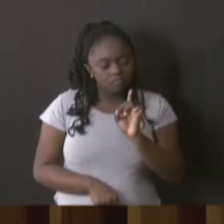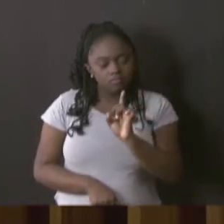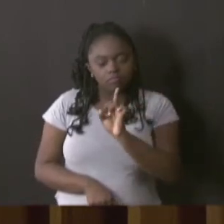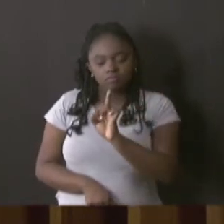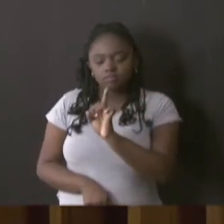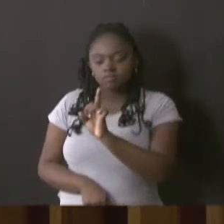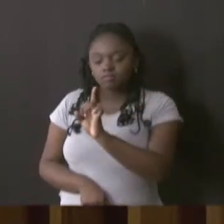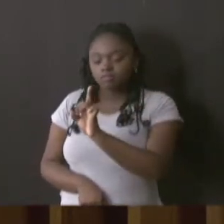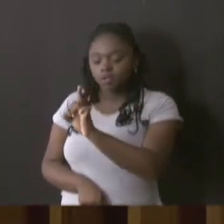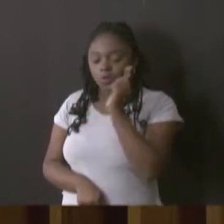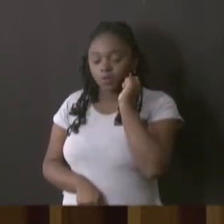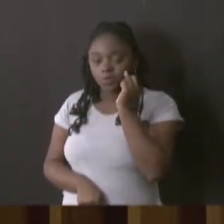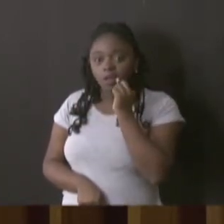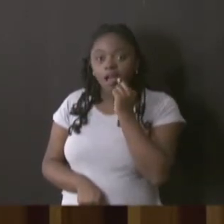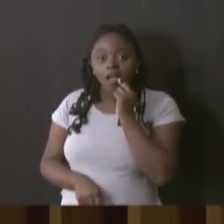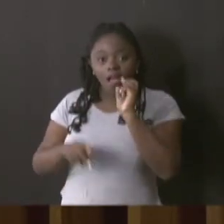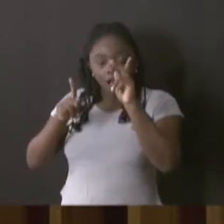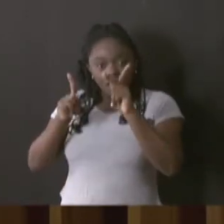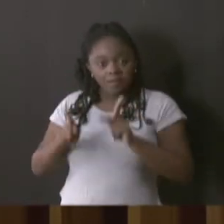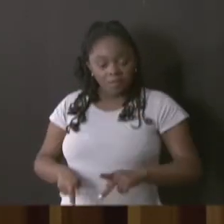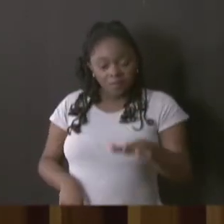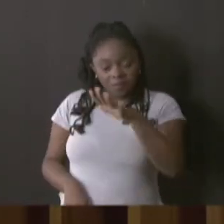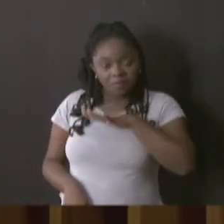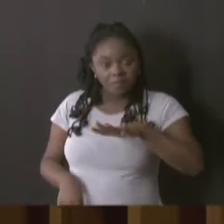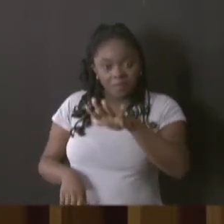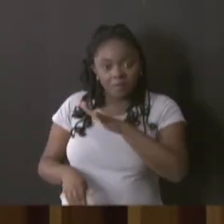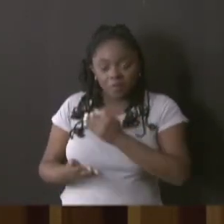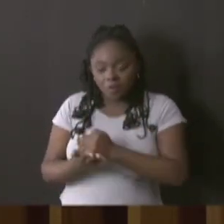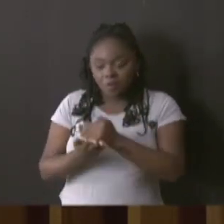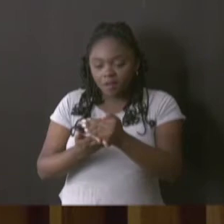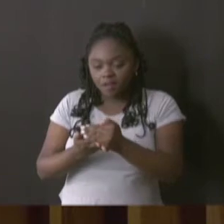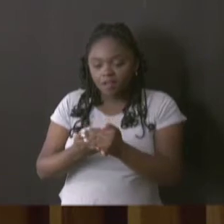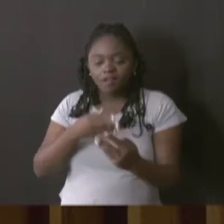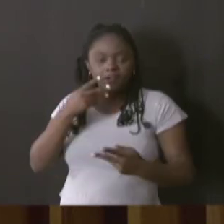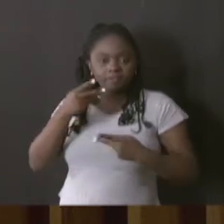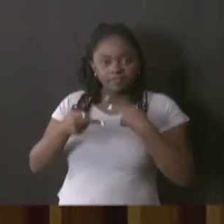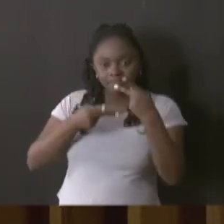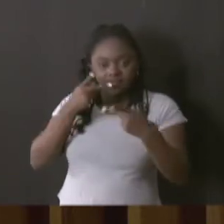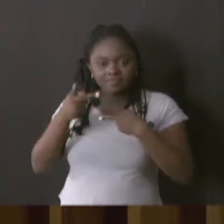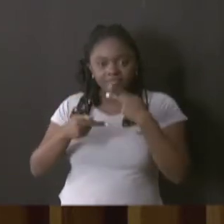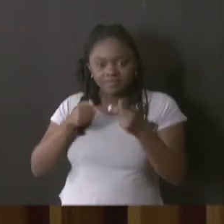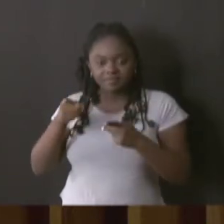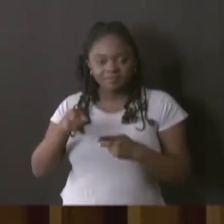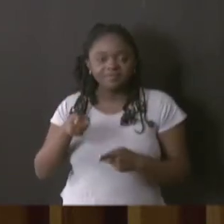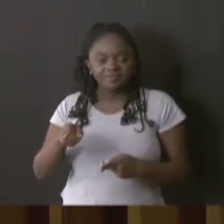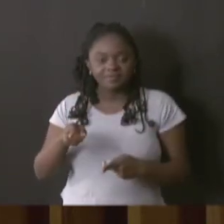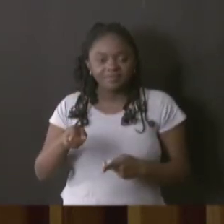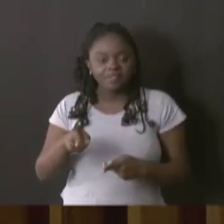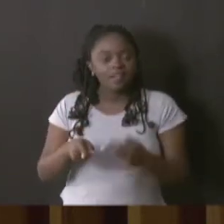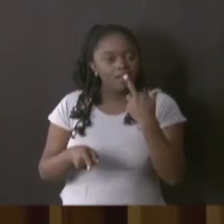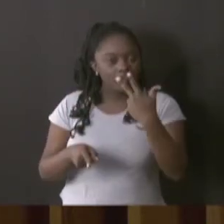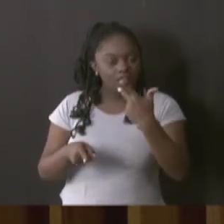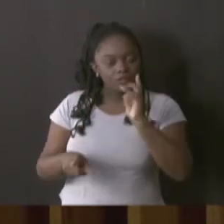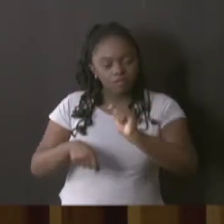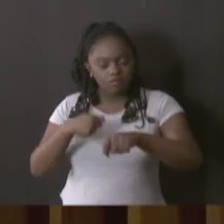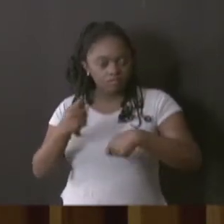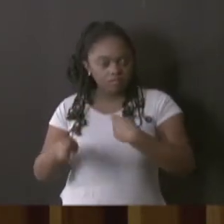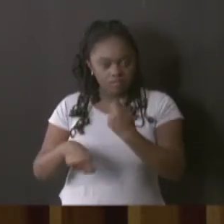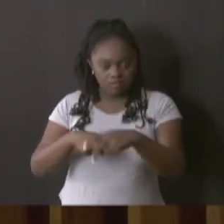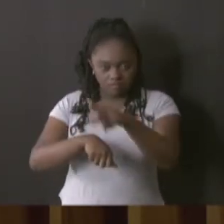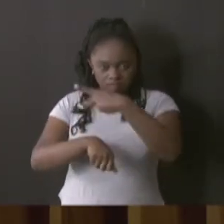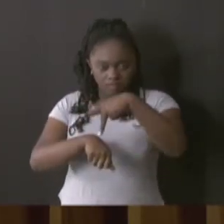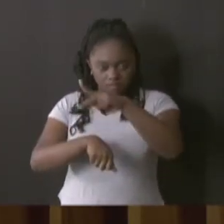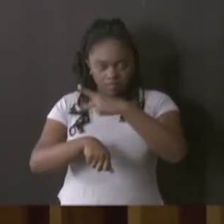começam a conversar com ele na língua de sinais daquele país. E é impressionante, né? Porque é um vídeo curto. Tá